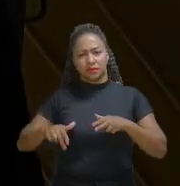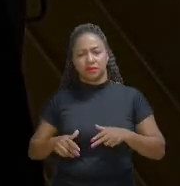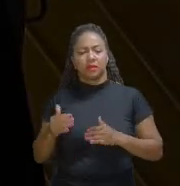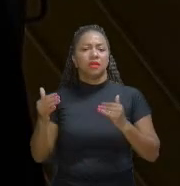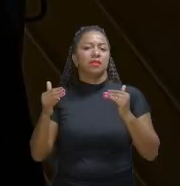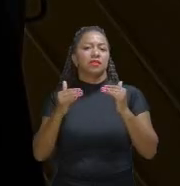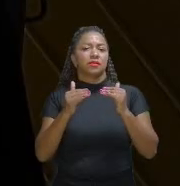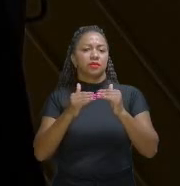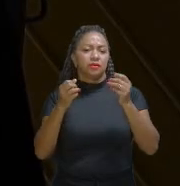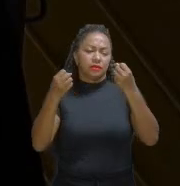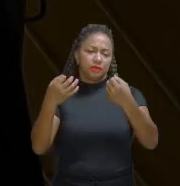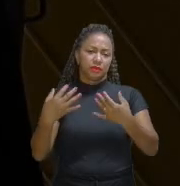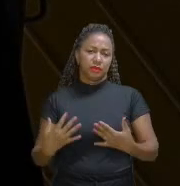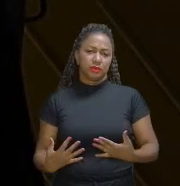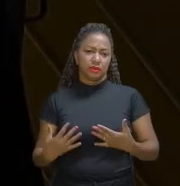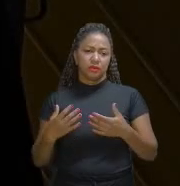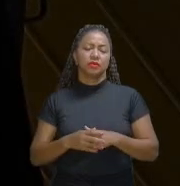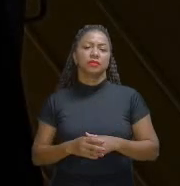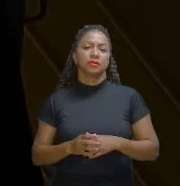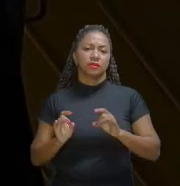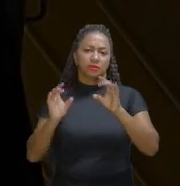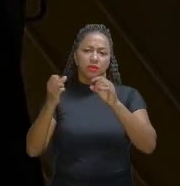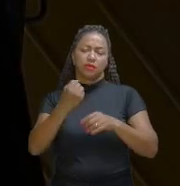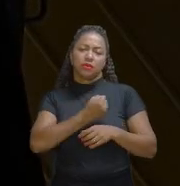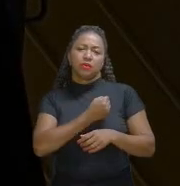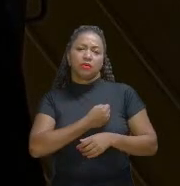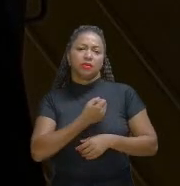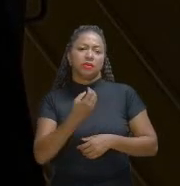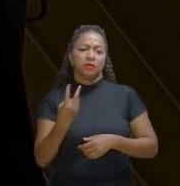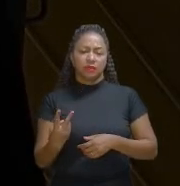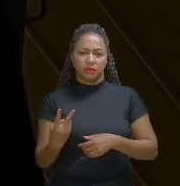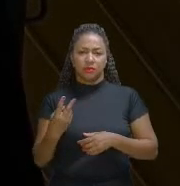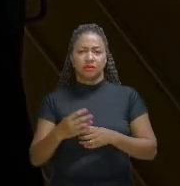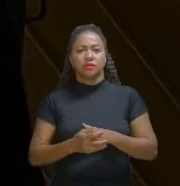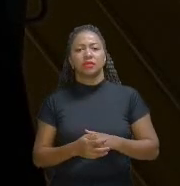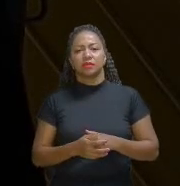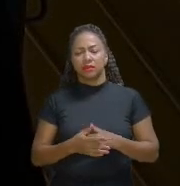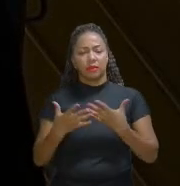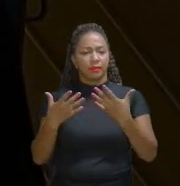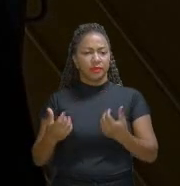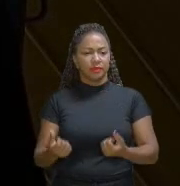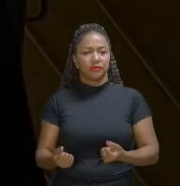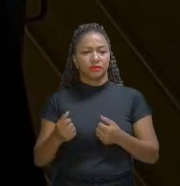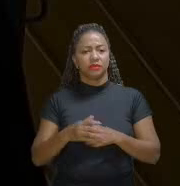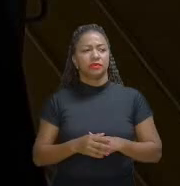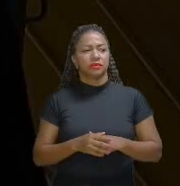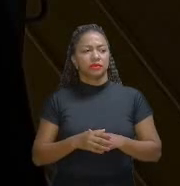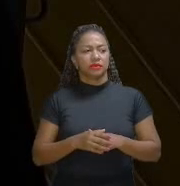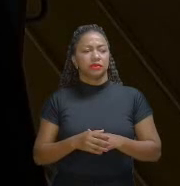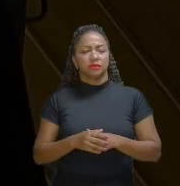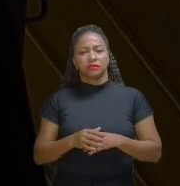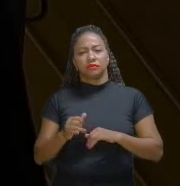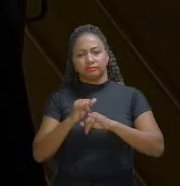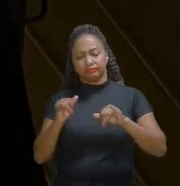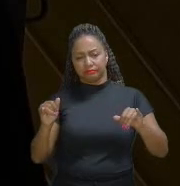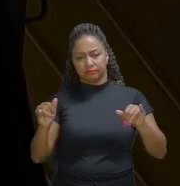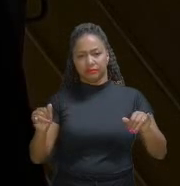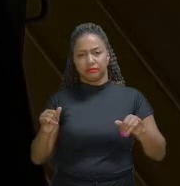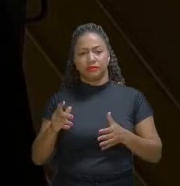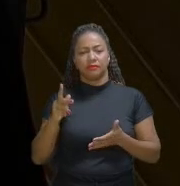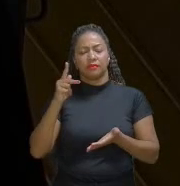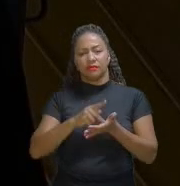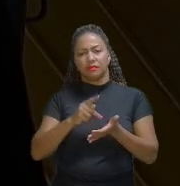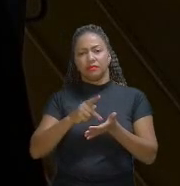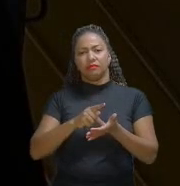venho expondo, e expus especialmente no item 2, não se desconsidera o teor do referido enunciado sumular, o qual, de